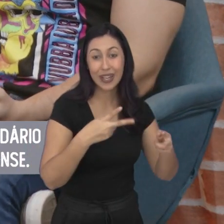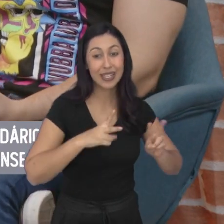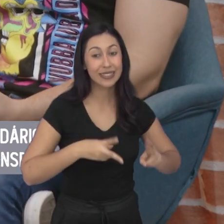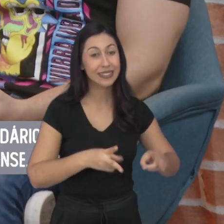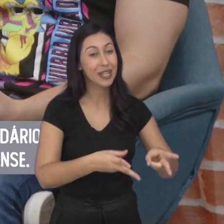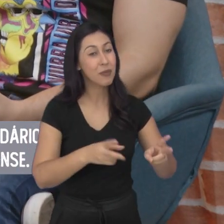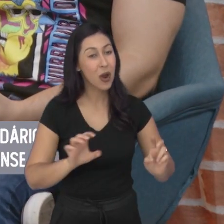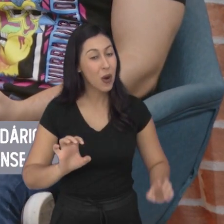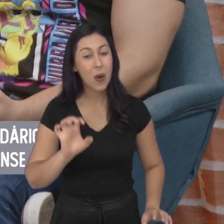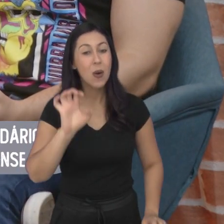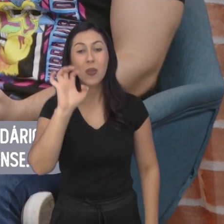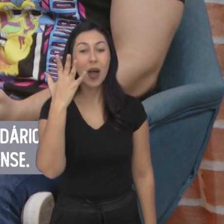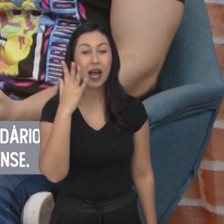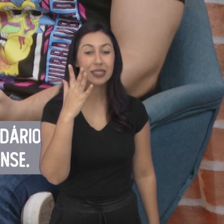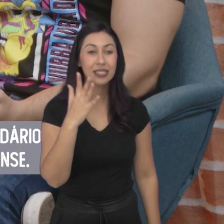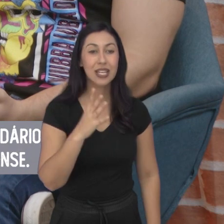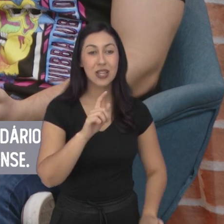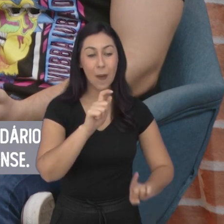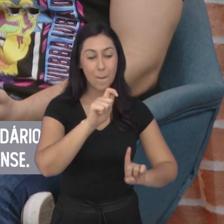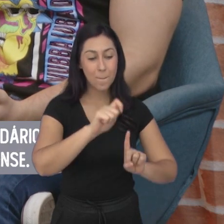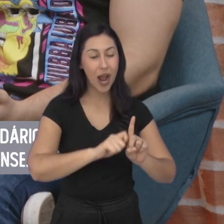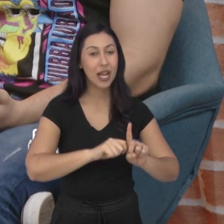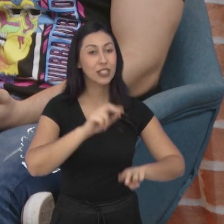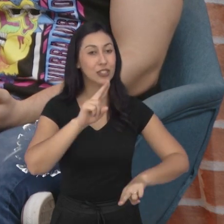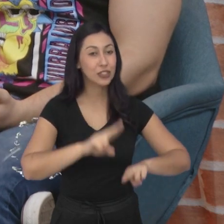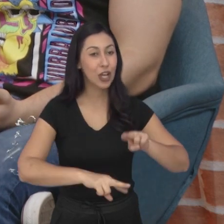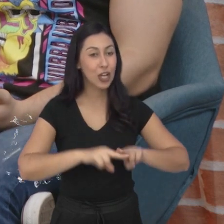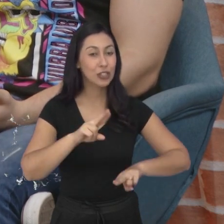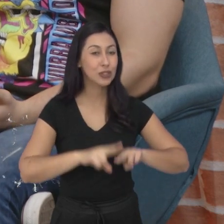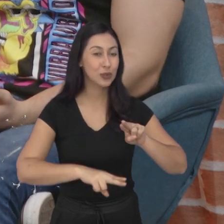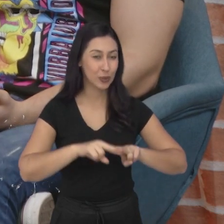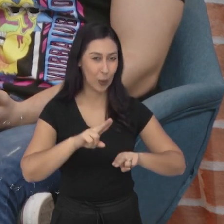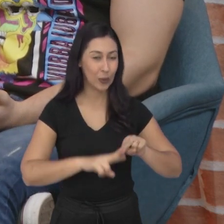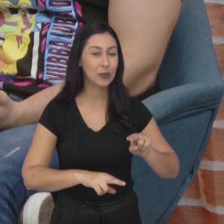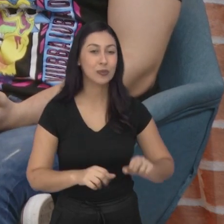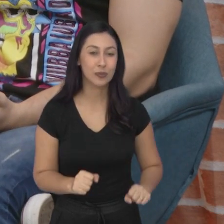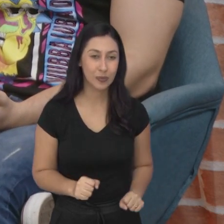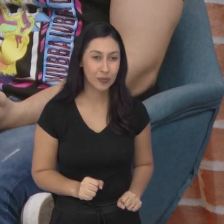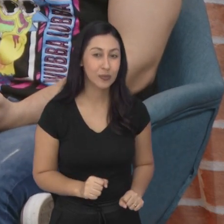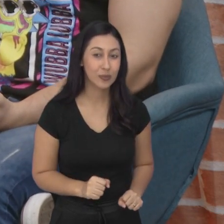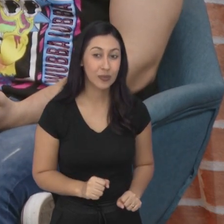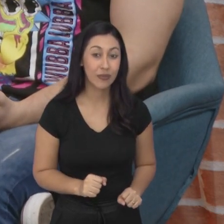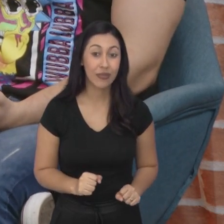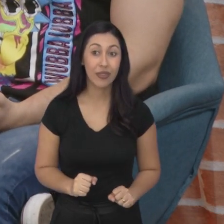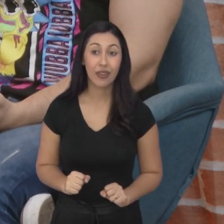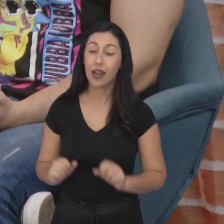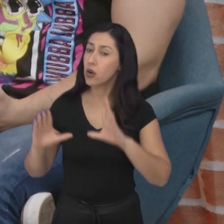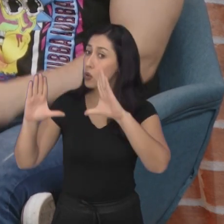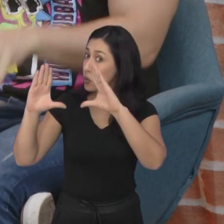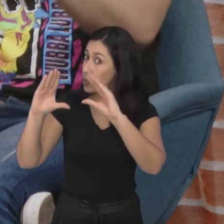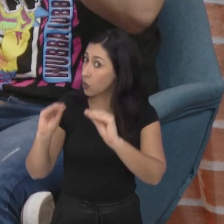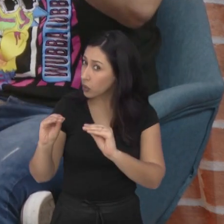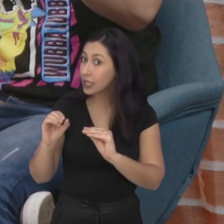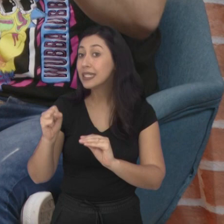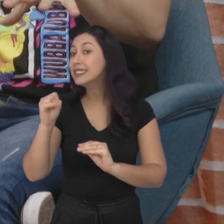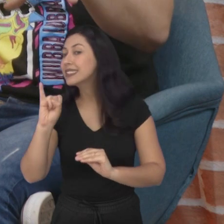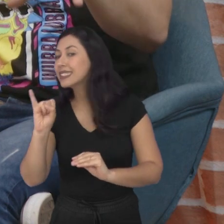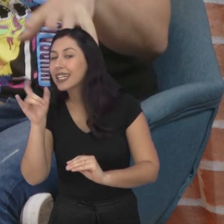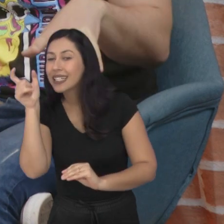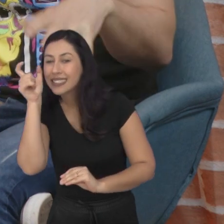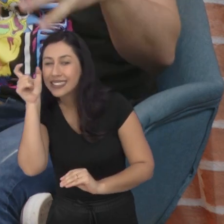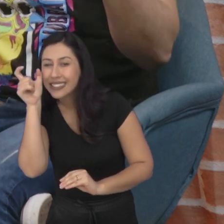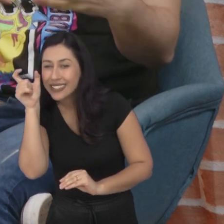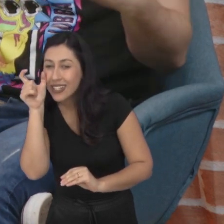anos em julho como parte das comemorações do aniversário de São José. À noite, se você estiver assistindo esse programa